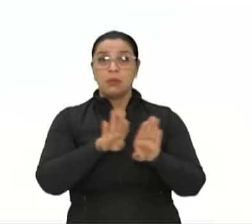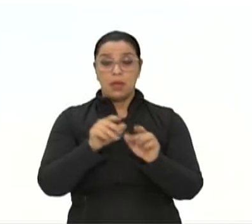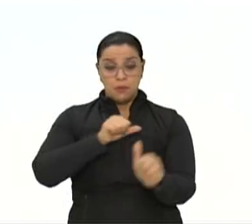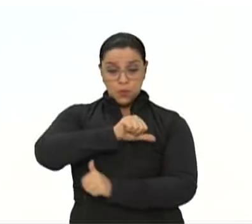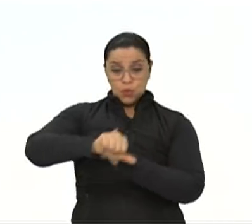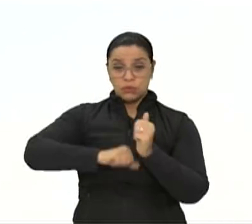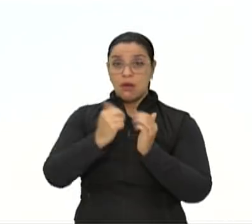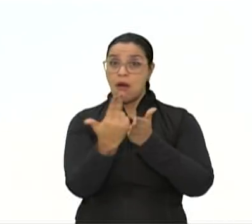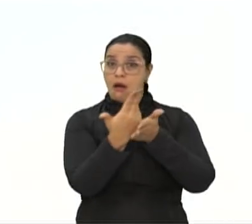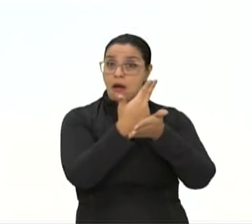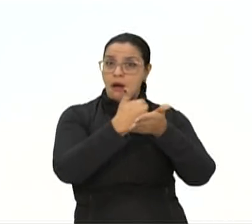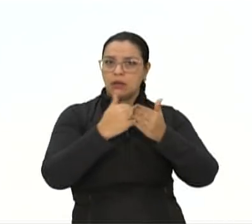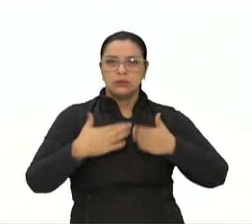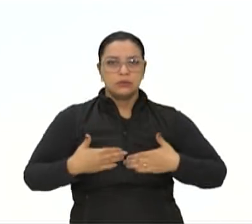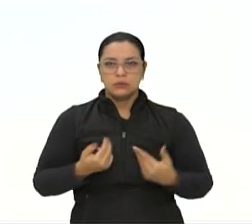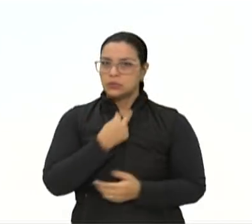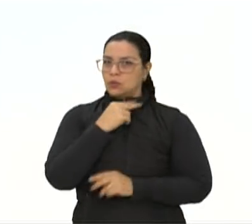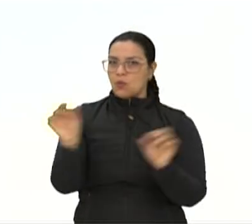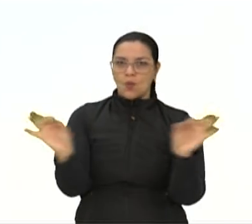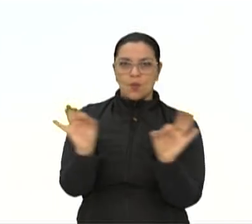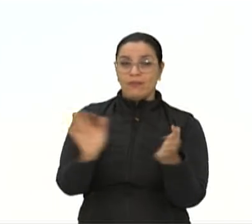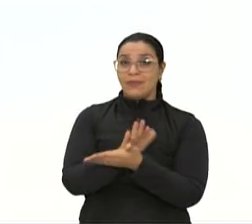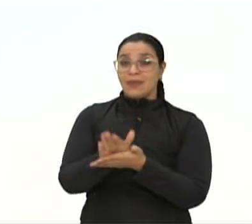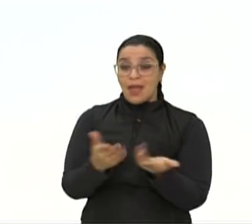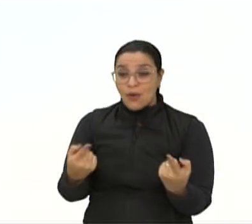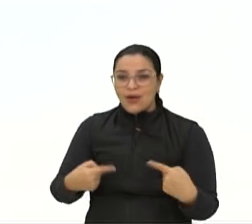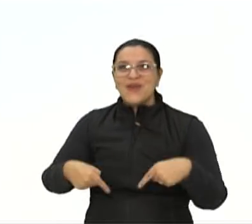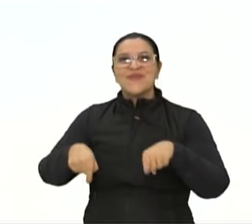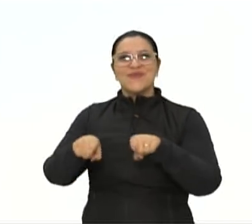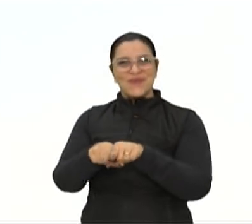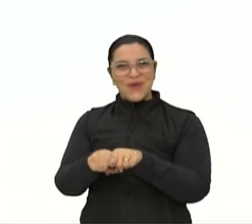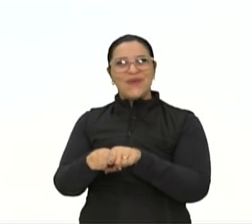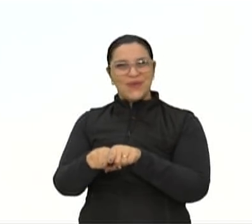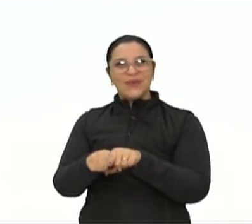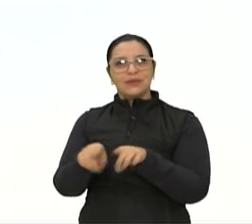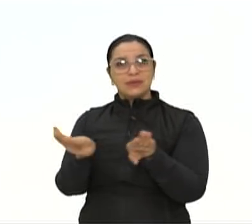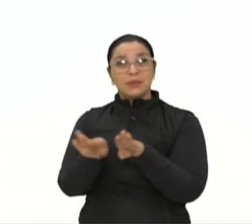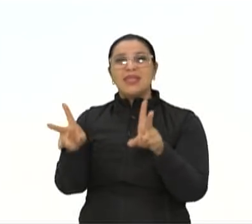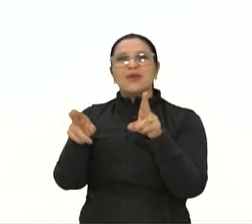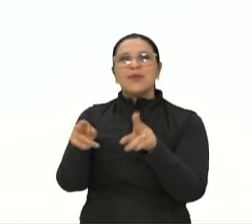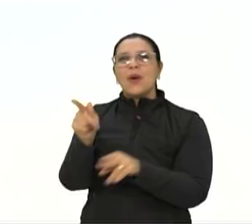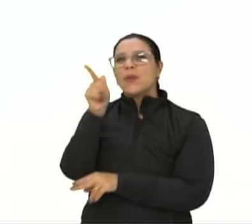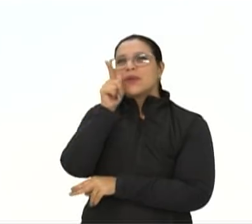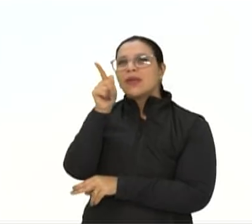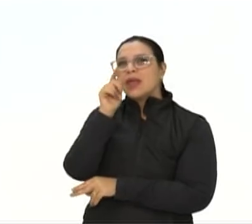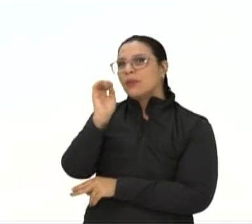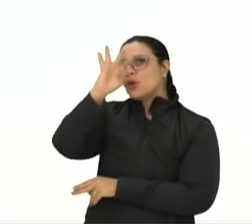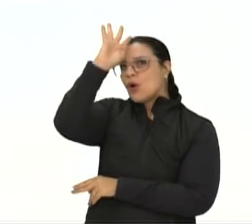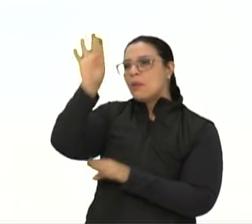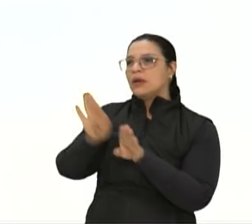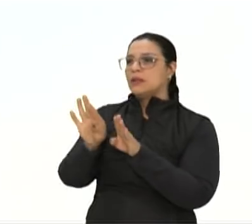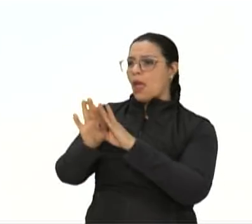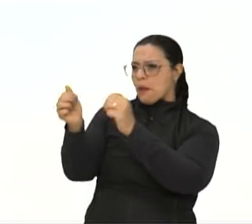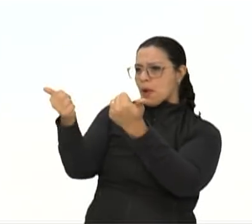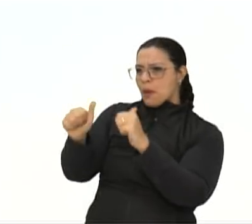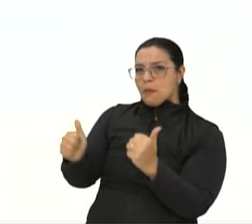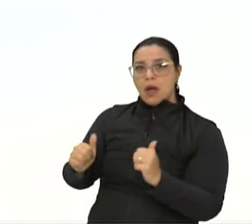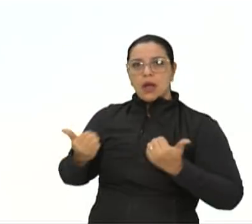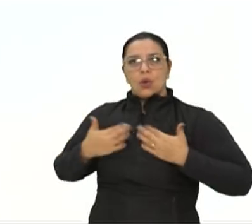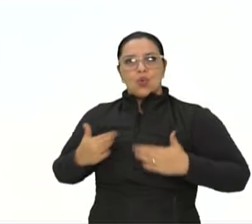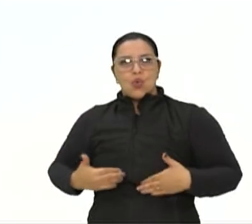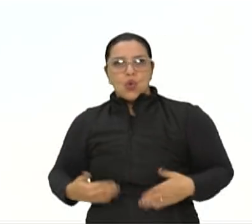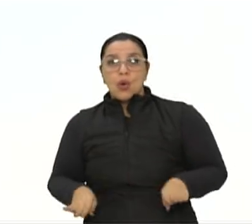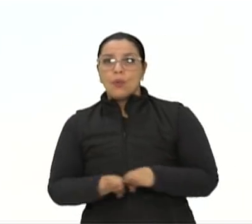artes. Agora, no Renascimento Cultural, eles voltam, igual os gregos, os romanos lá atrás, né? Volta a se valorizar também a figura do corpo. Também as questões